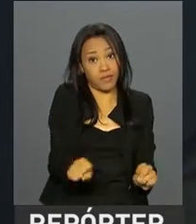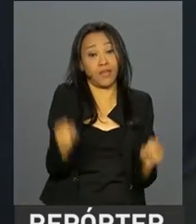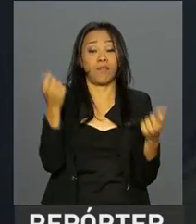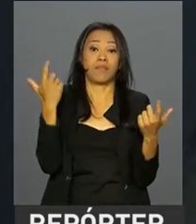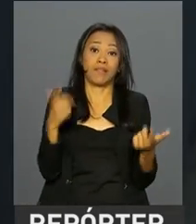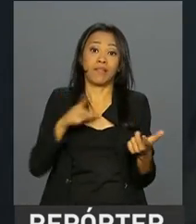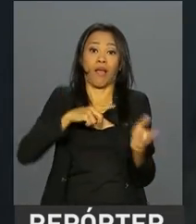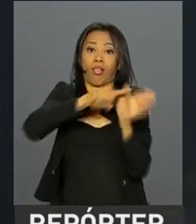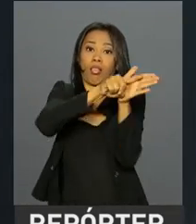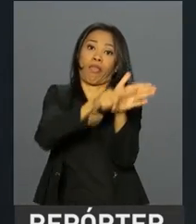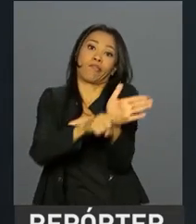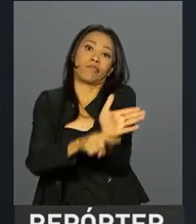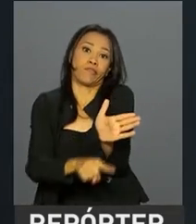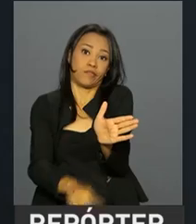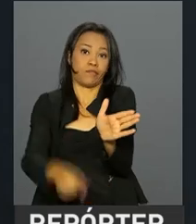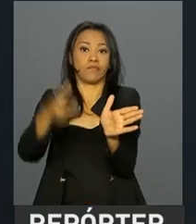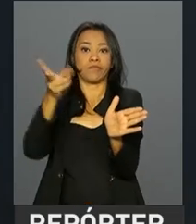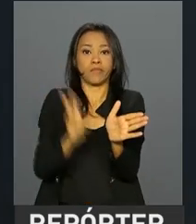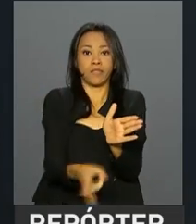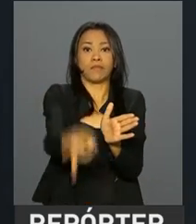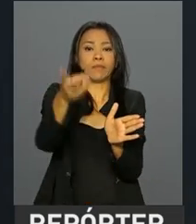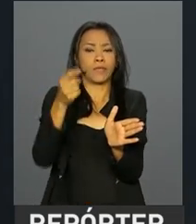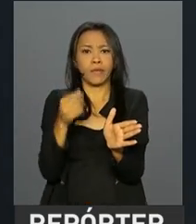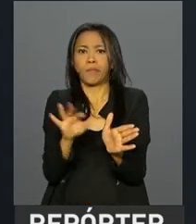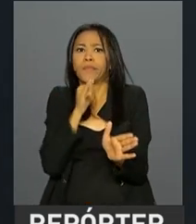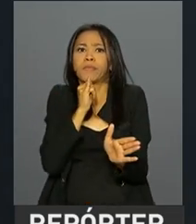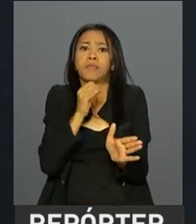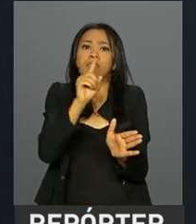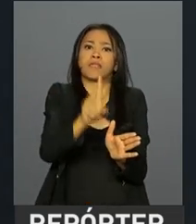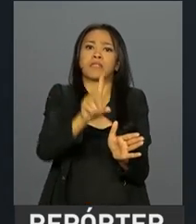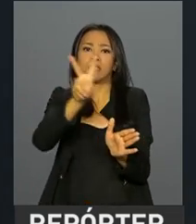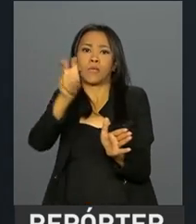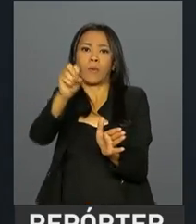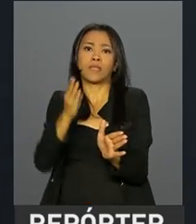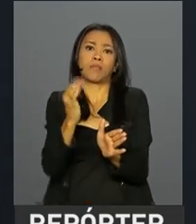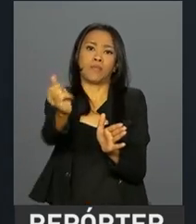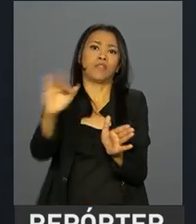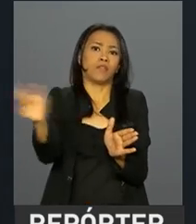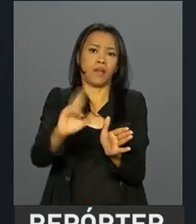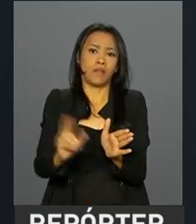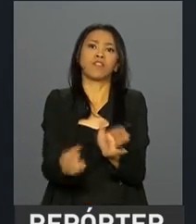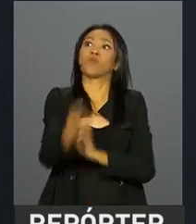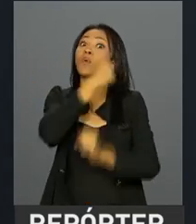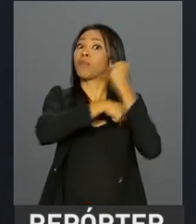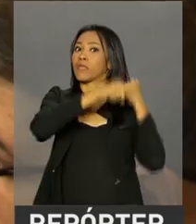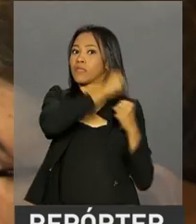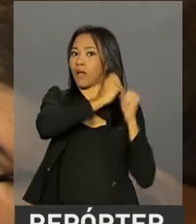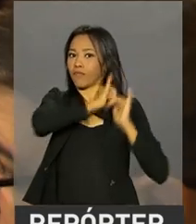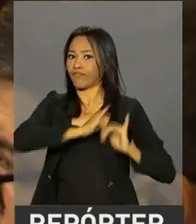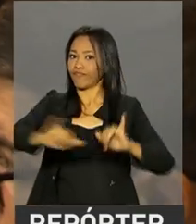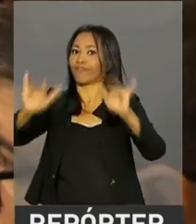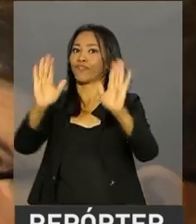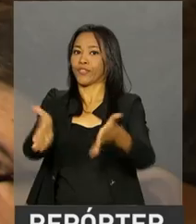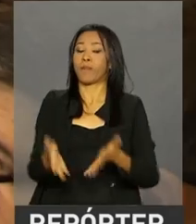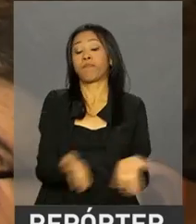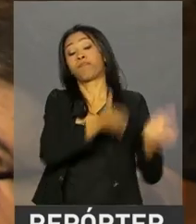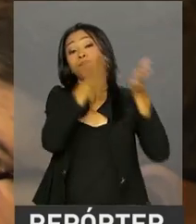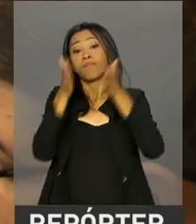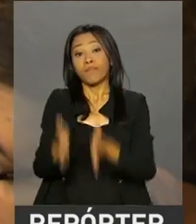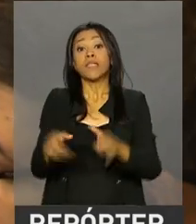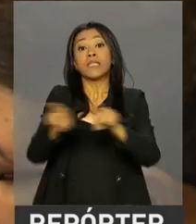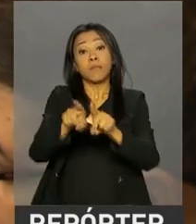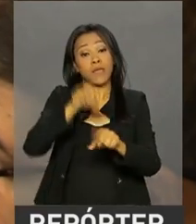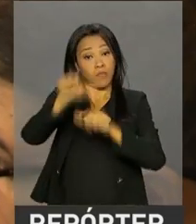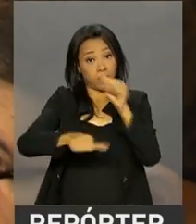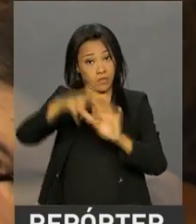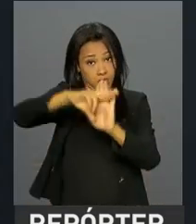saldos negativos crescentes como de 150 bilhões deais registrado no ano passado segundo porque a reforma